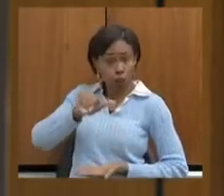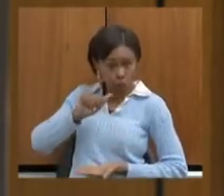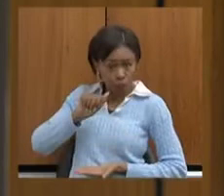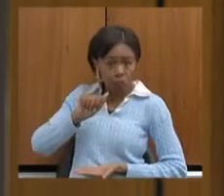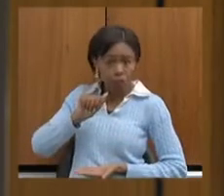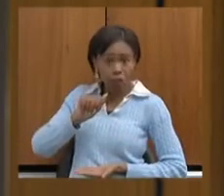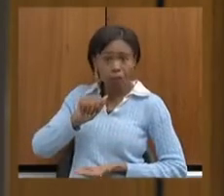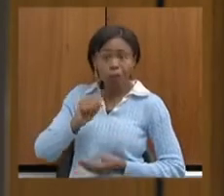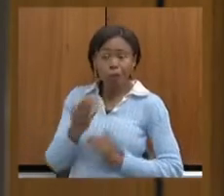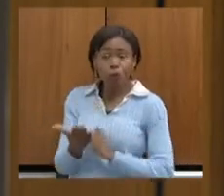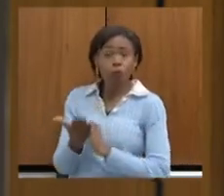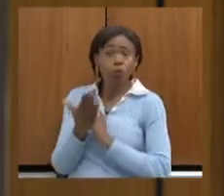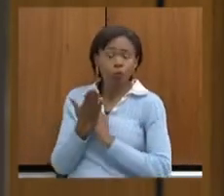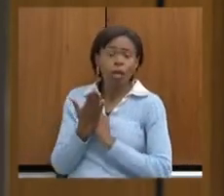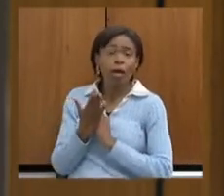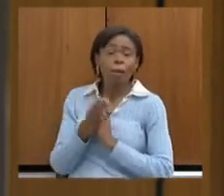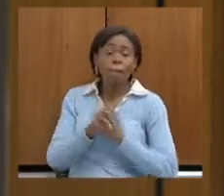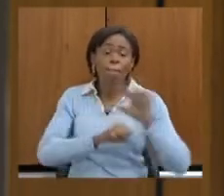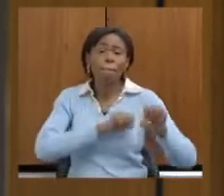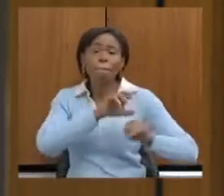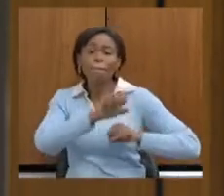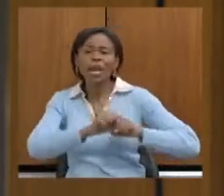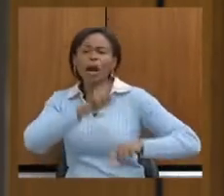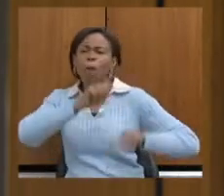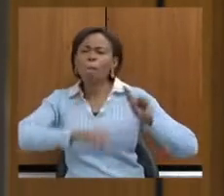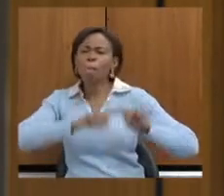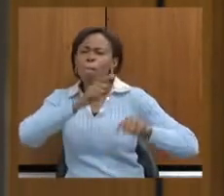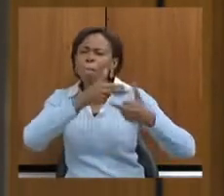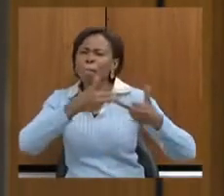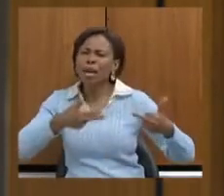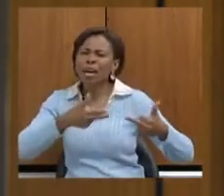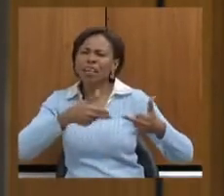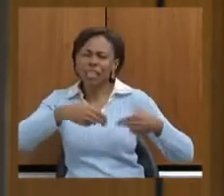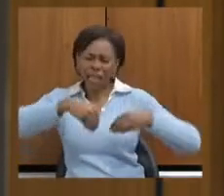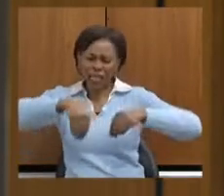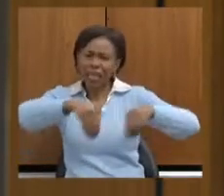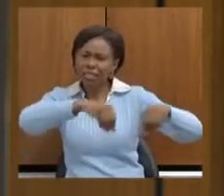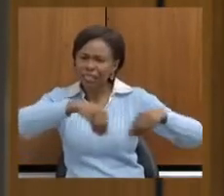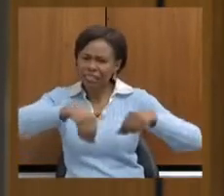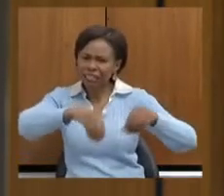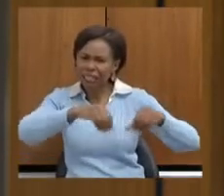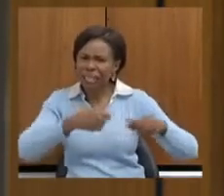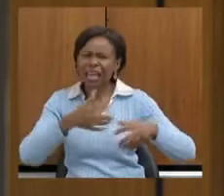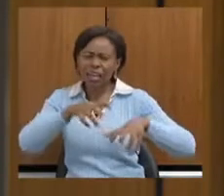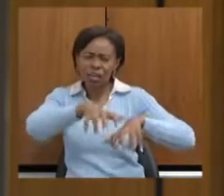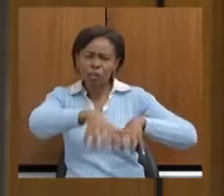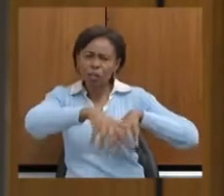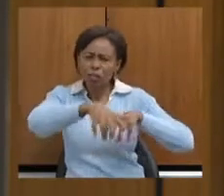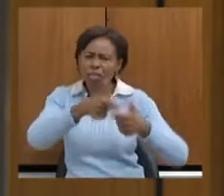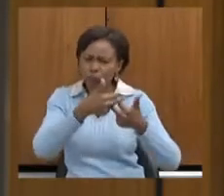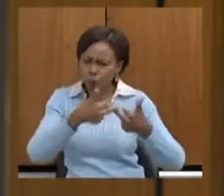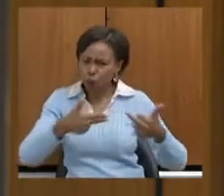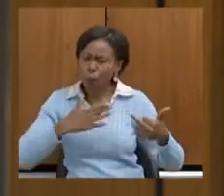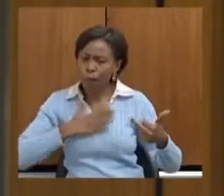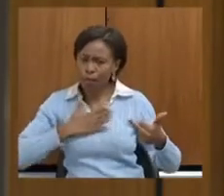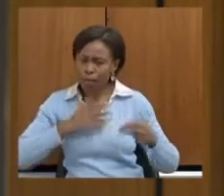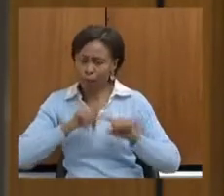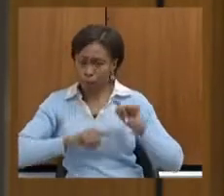todo meus instrumentos que tinha ali que estavam espalhados na terra minhas ligação ali